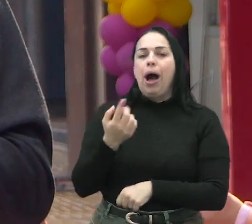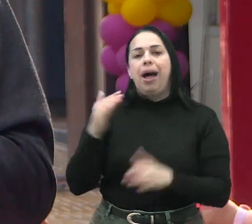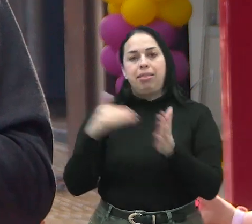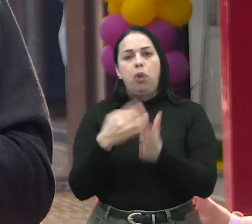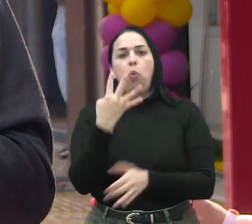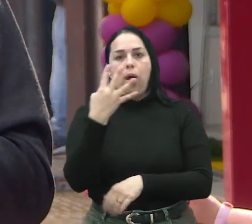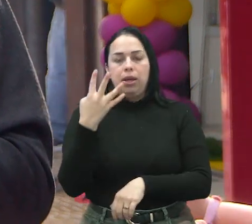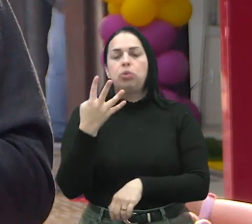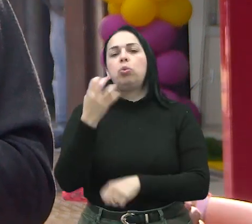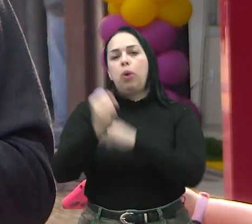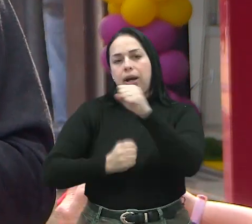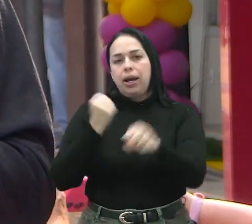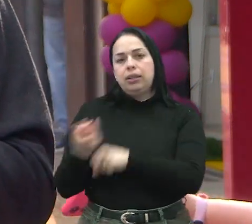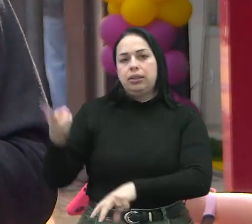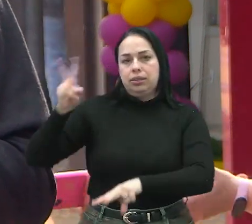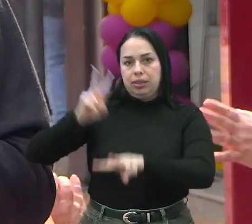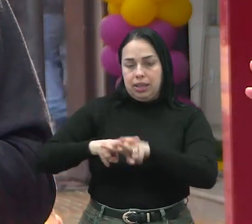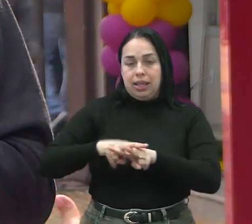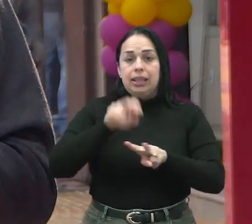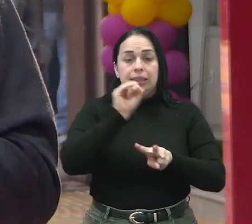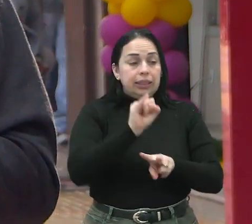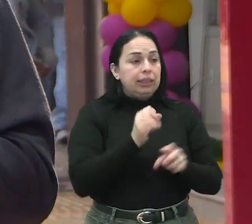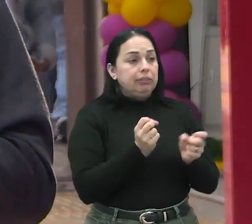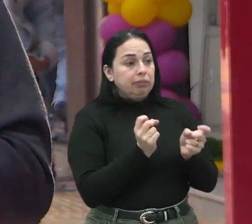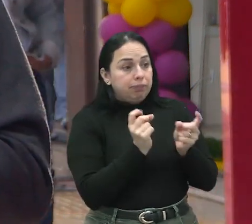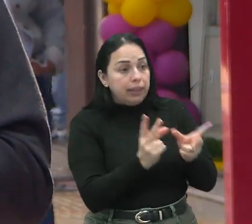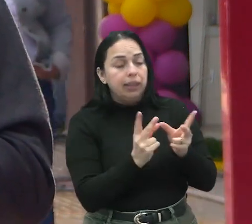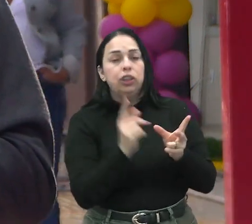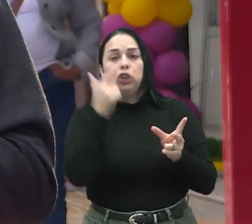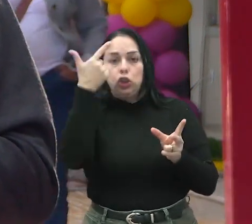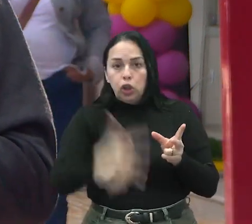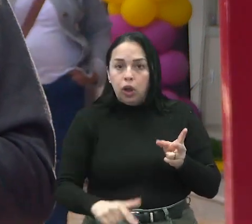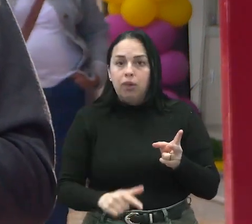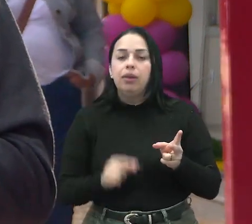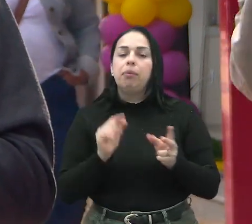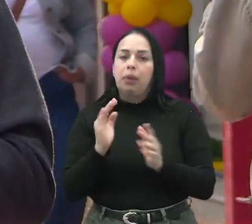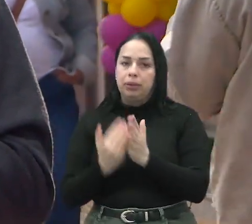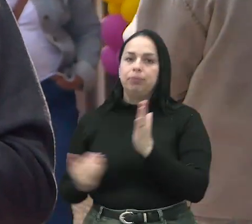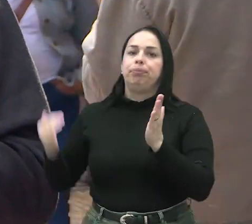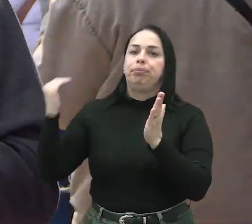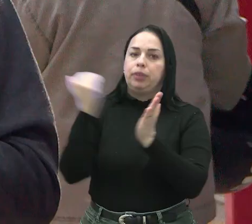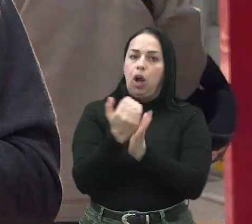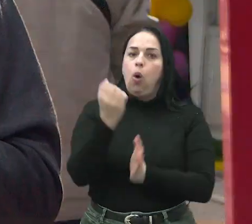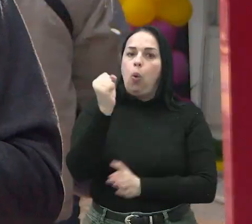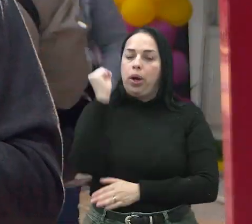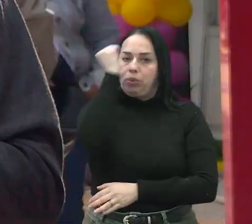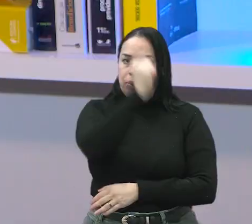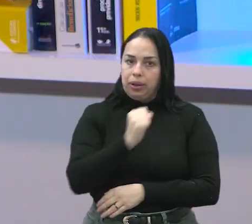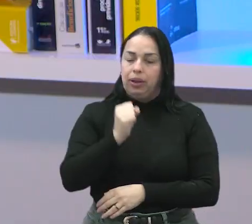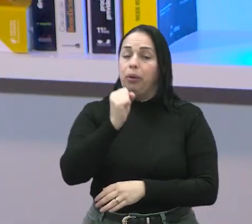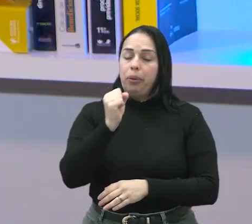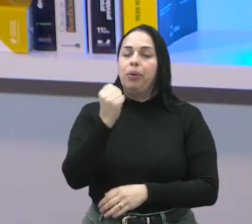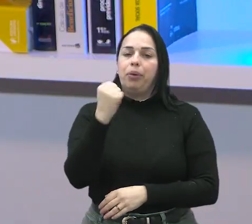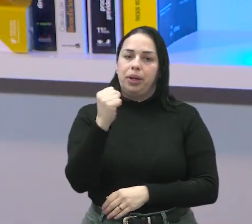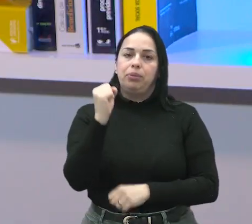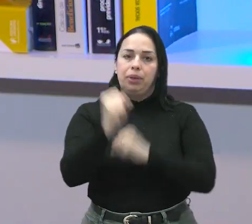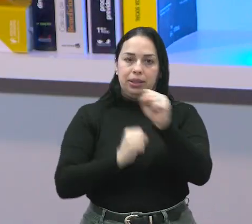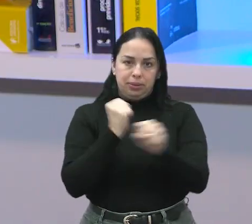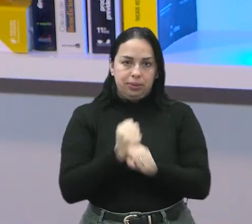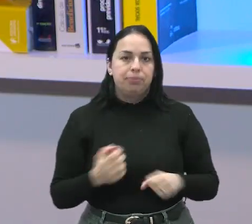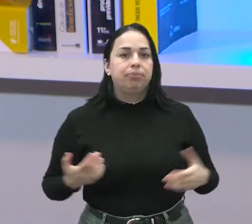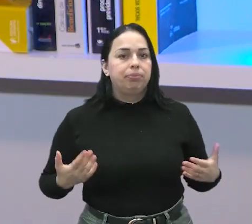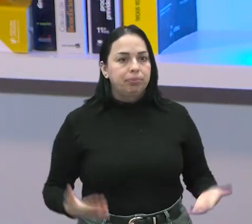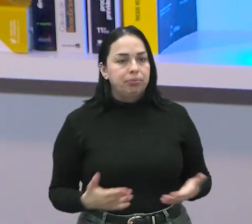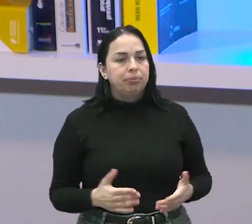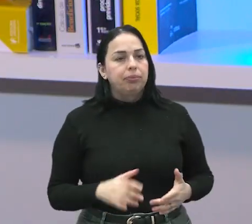anos. Caso exista a revenda deste aparelho, o tempo pode subir para até 8 anos de reclusão. Para o consumidor,